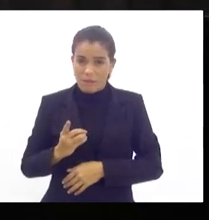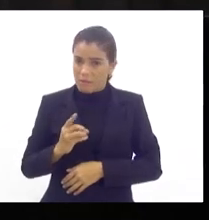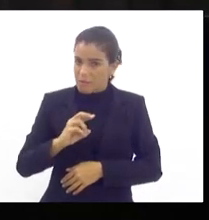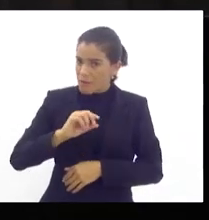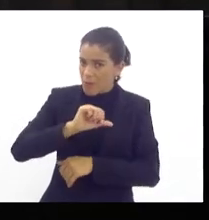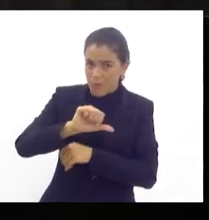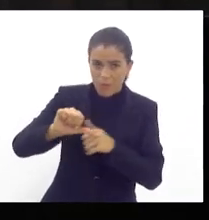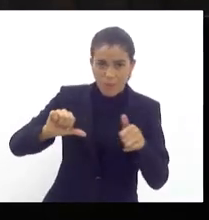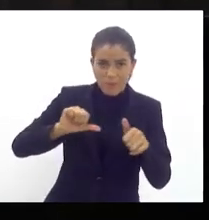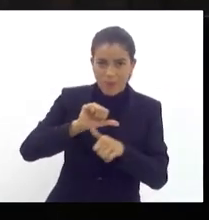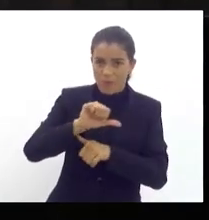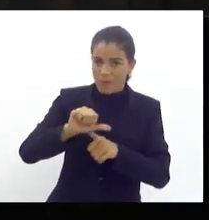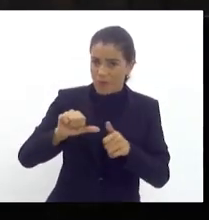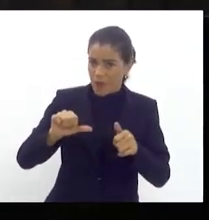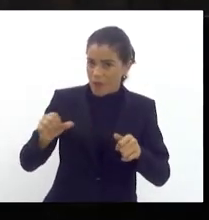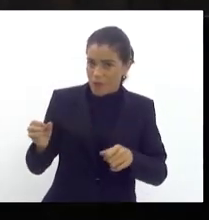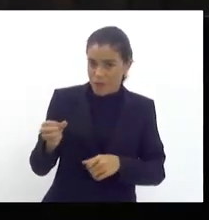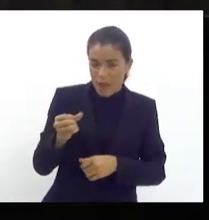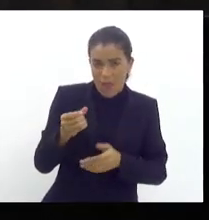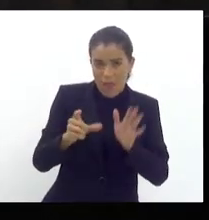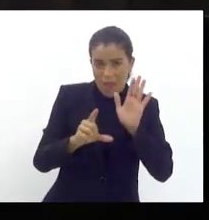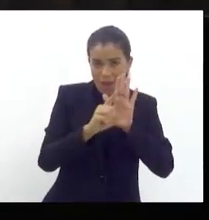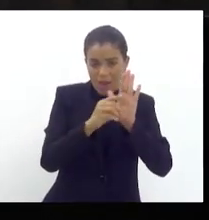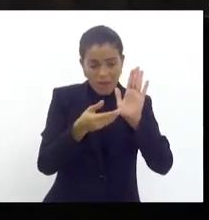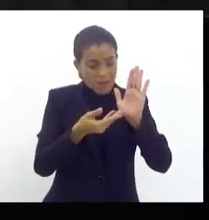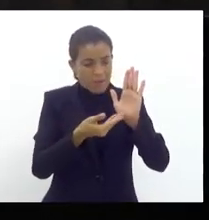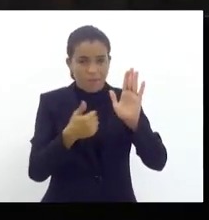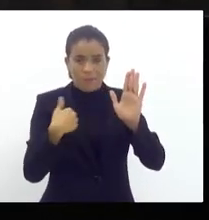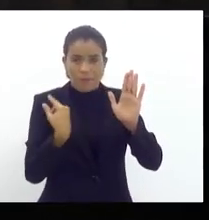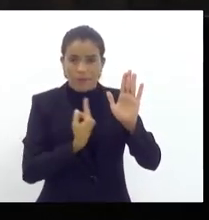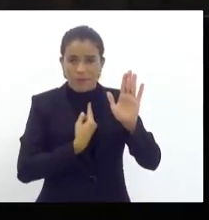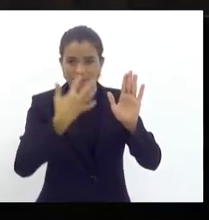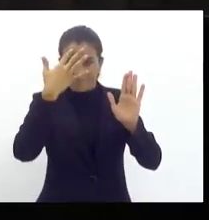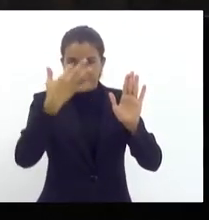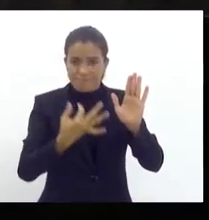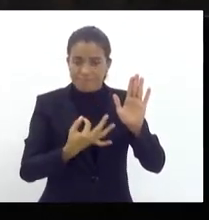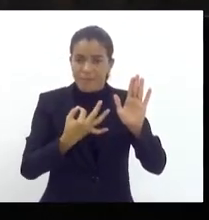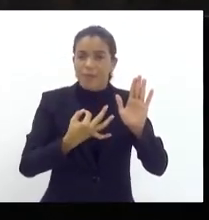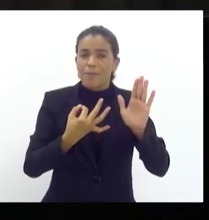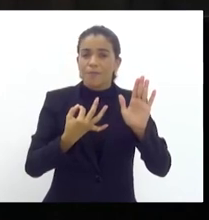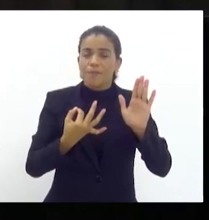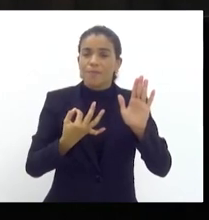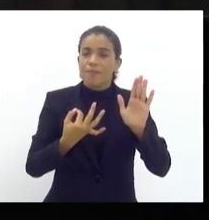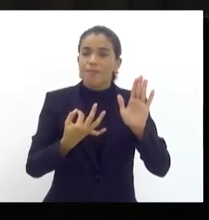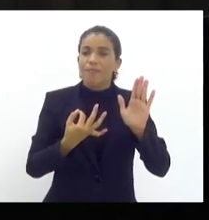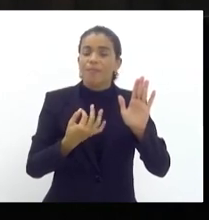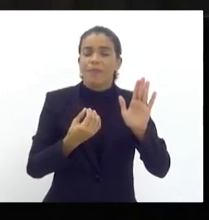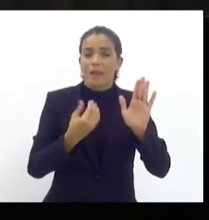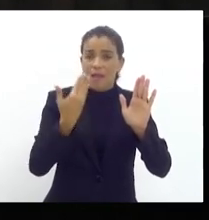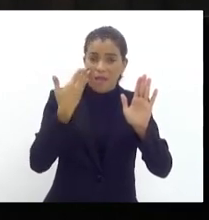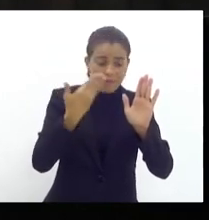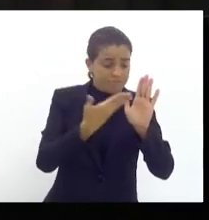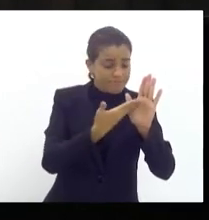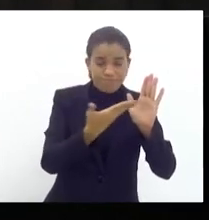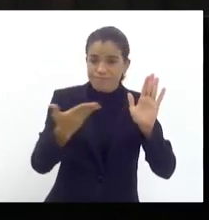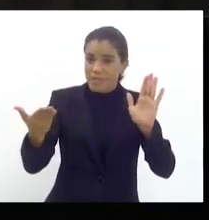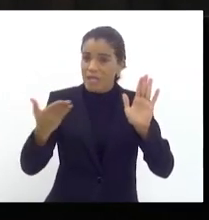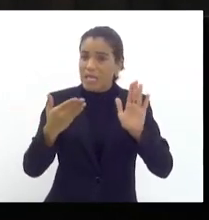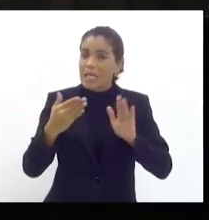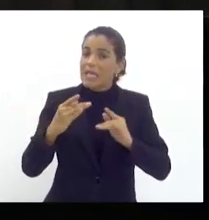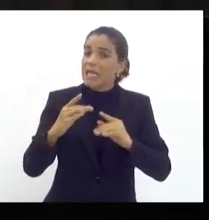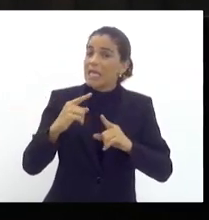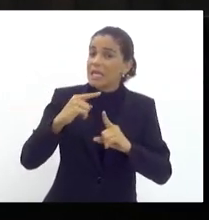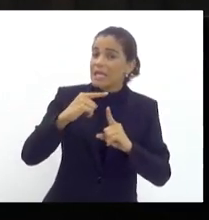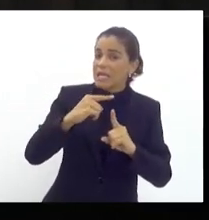modifica a atual lei pois no nosso entendimento ao trazer expressamente igrejas